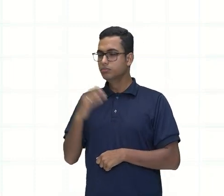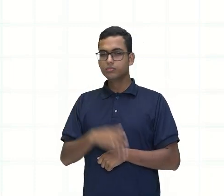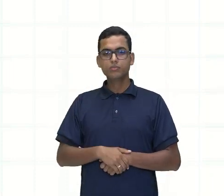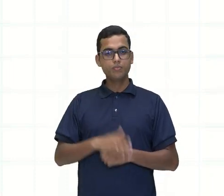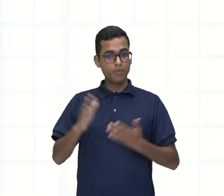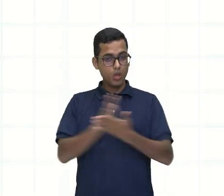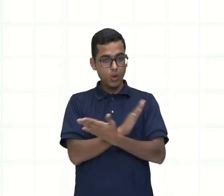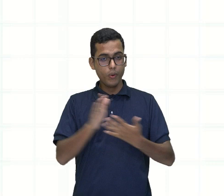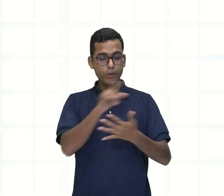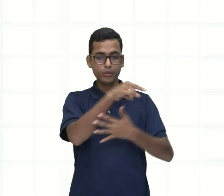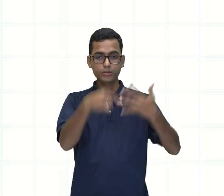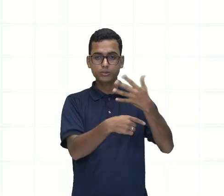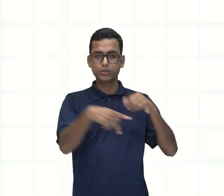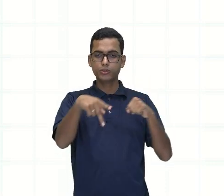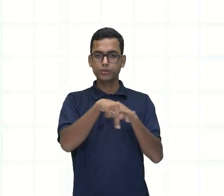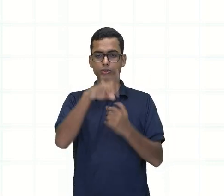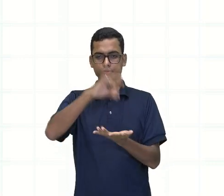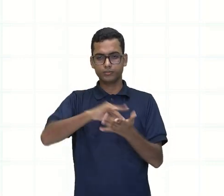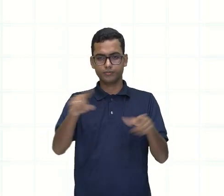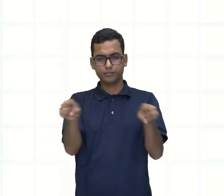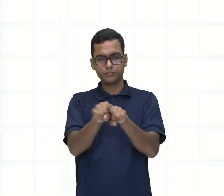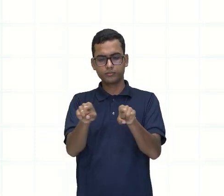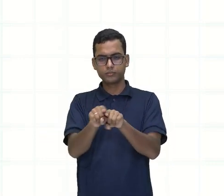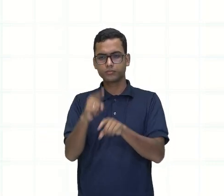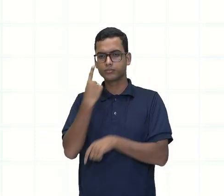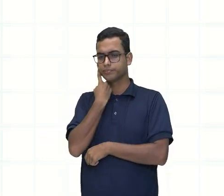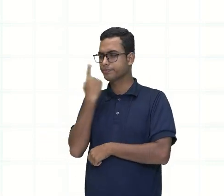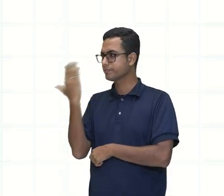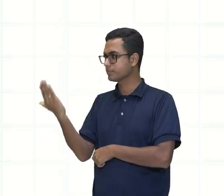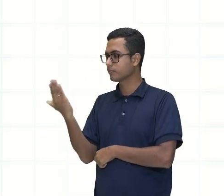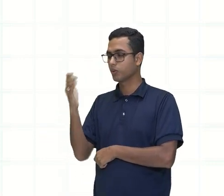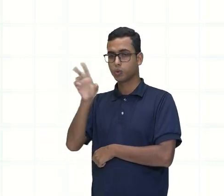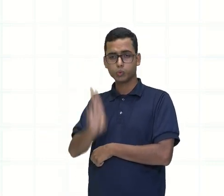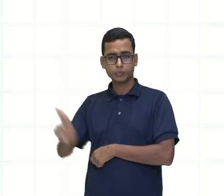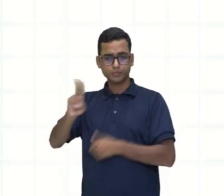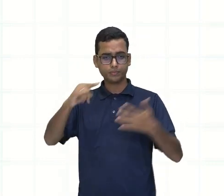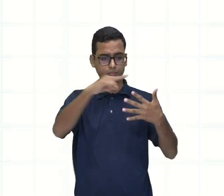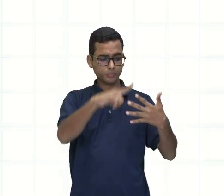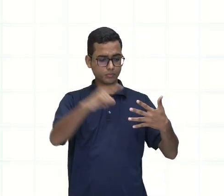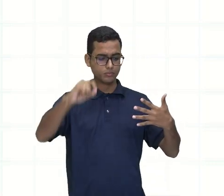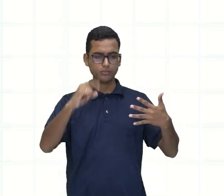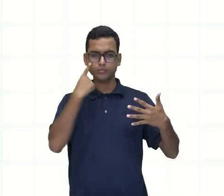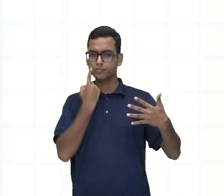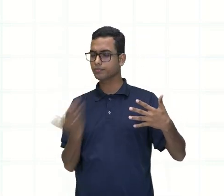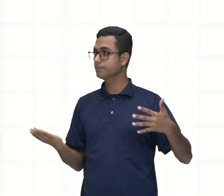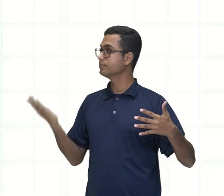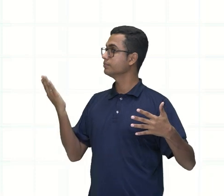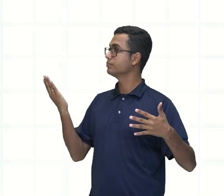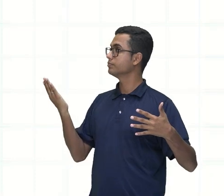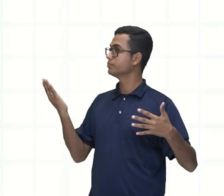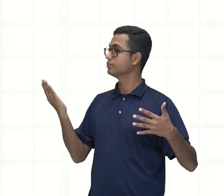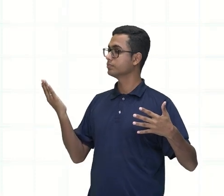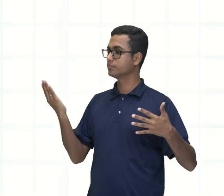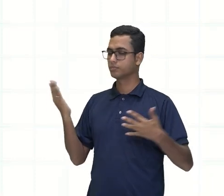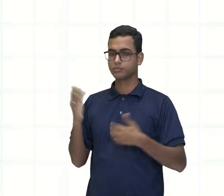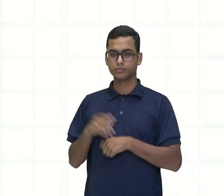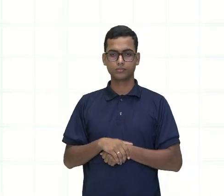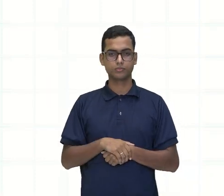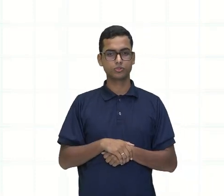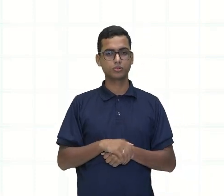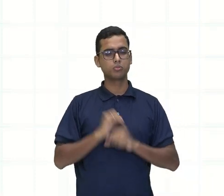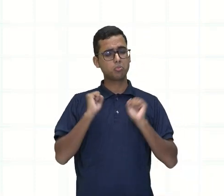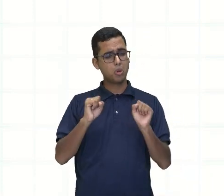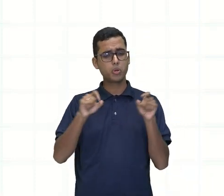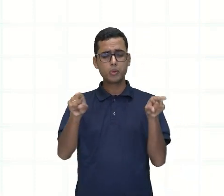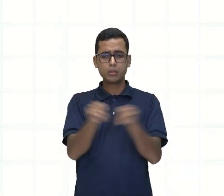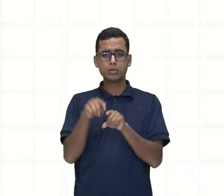once. More than once. Você deve utilizar algum desses pronomes, essa listinha ali embaixo, mais de uma